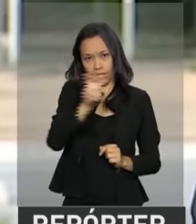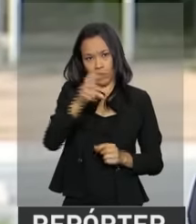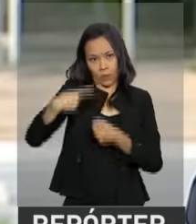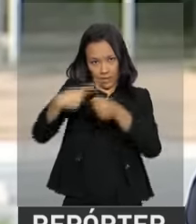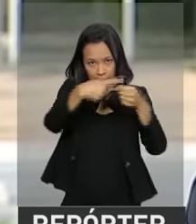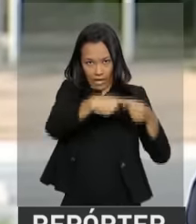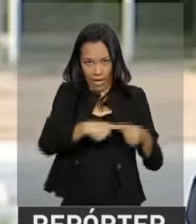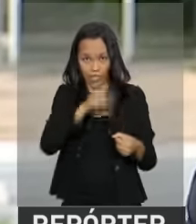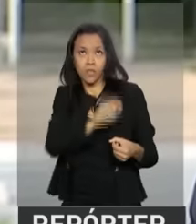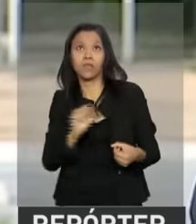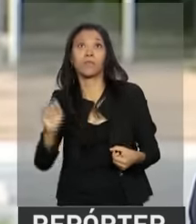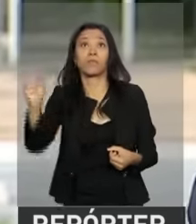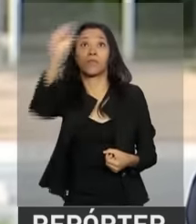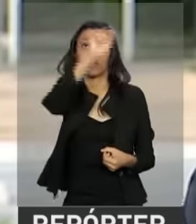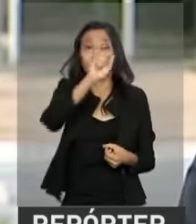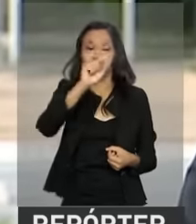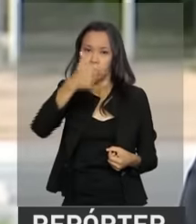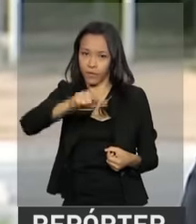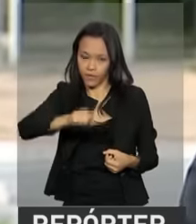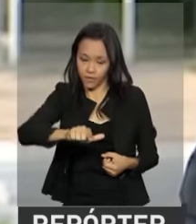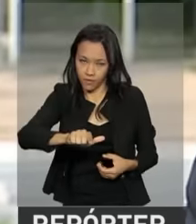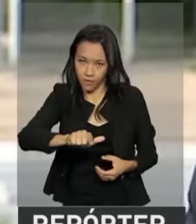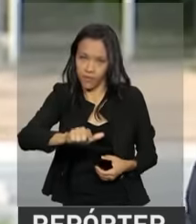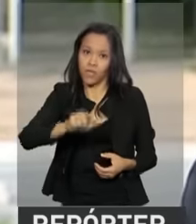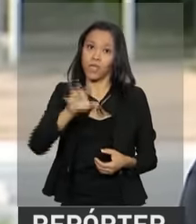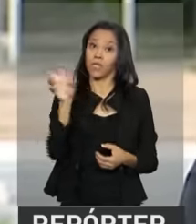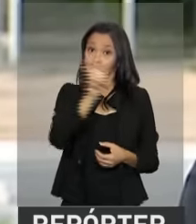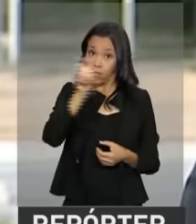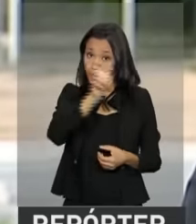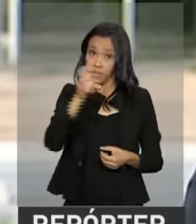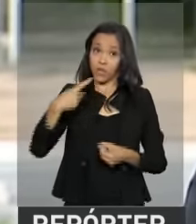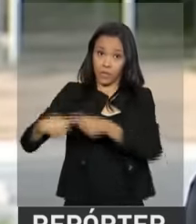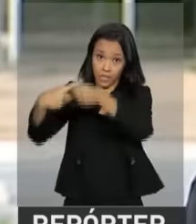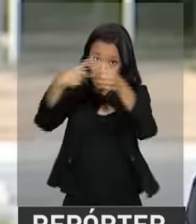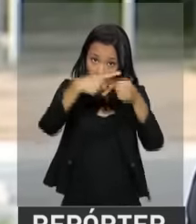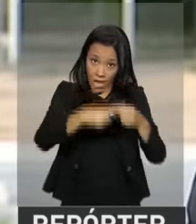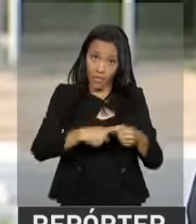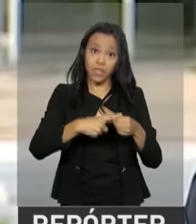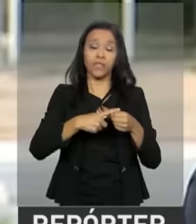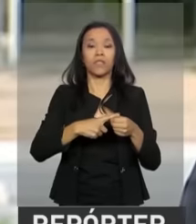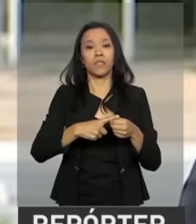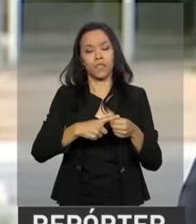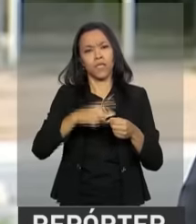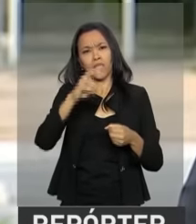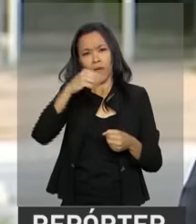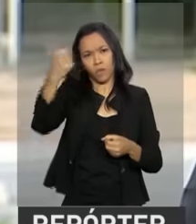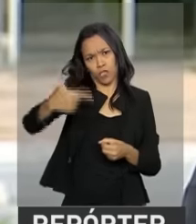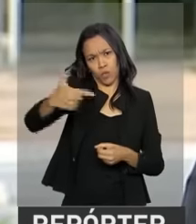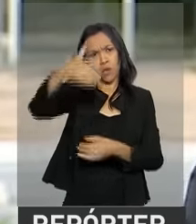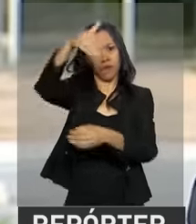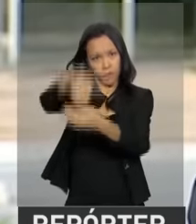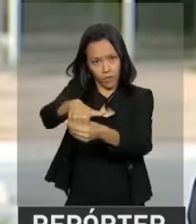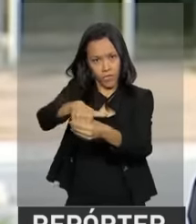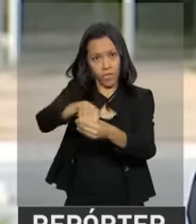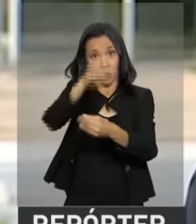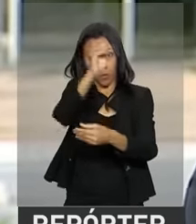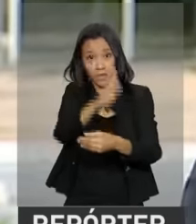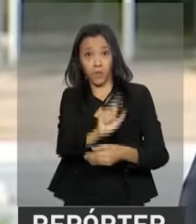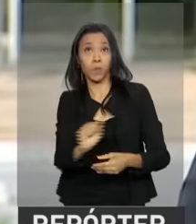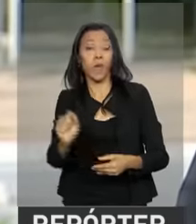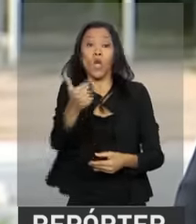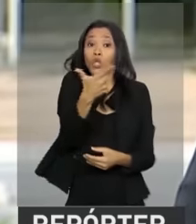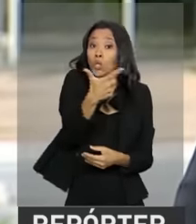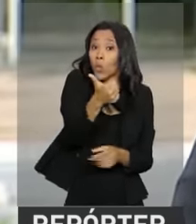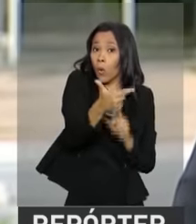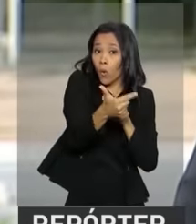cidades, repetindo, das 55 cidades que vão ter segundo turno no país, 12 até